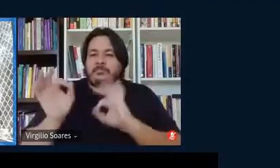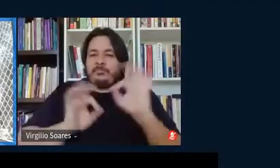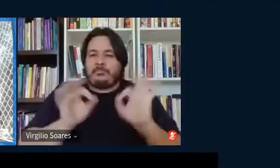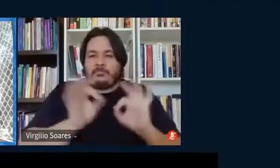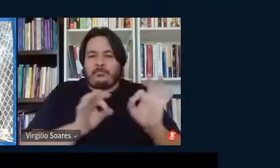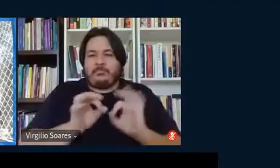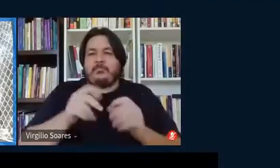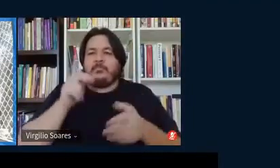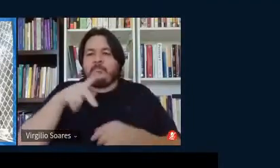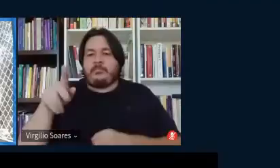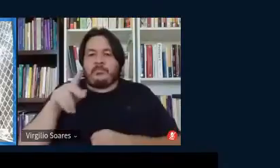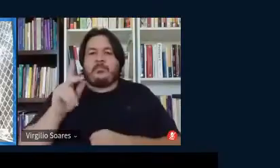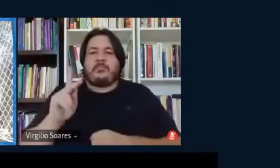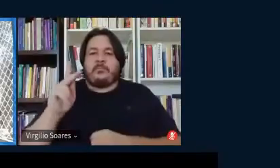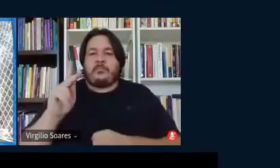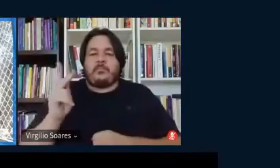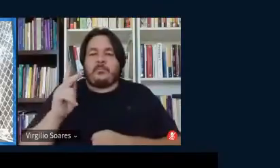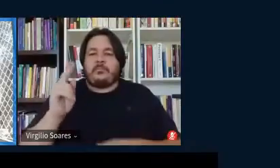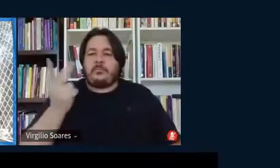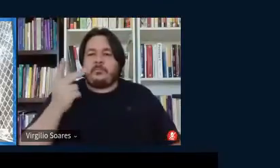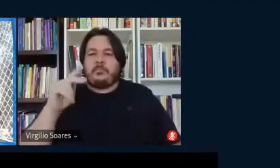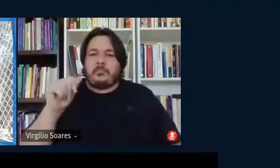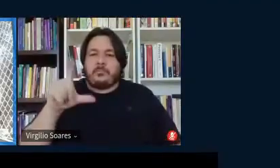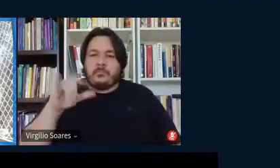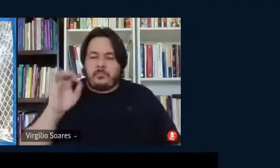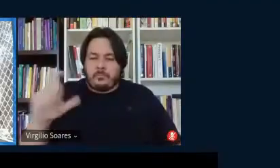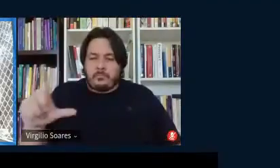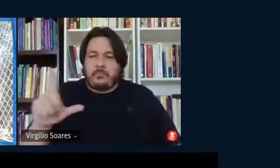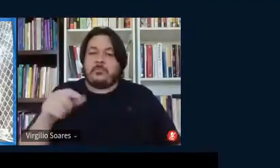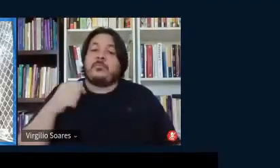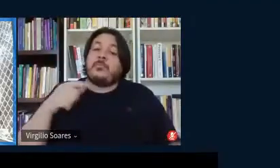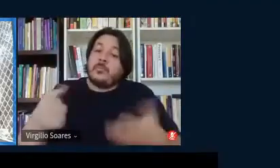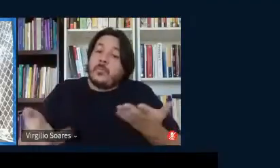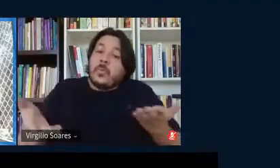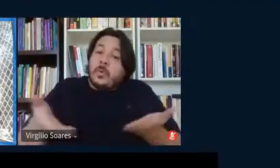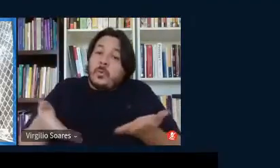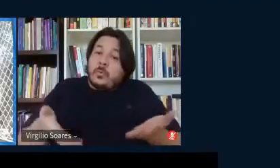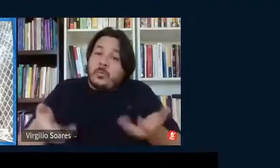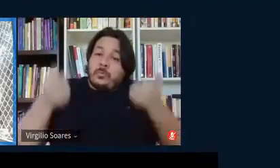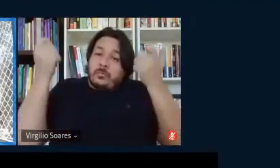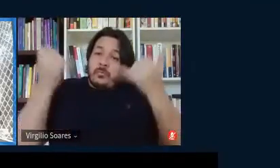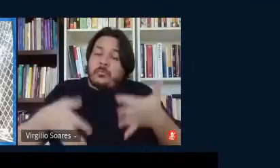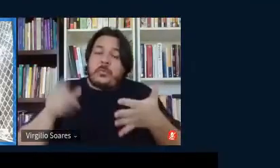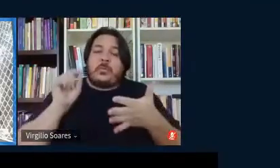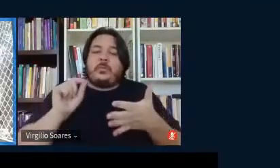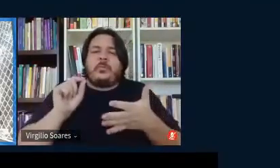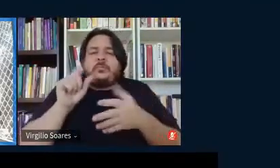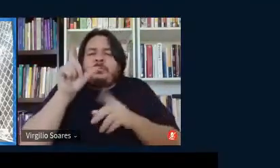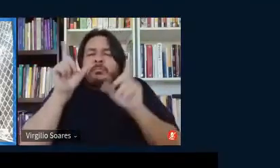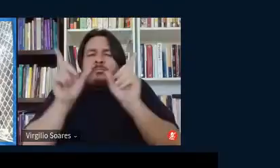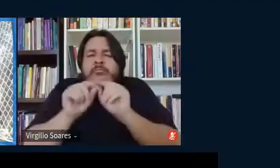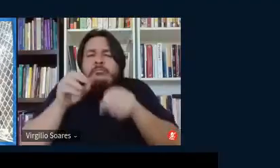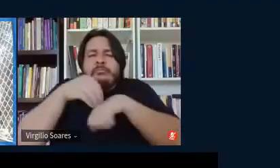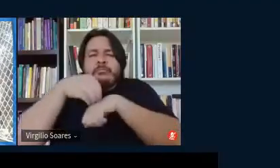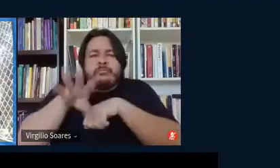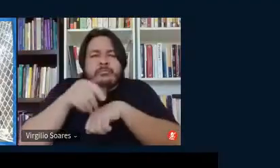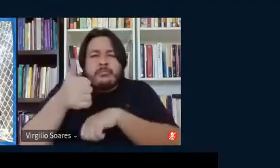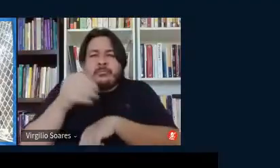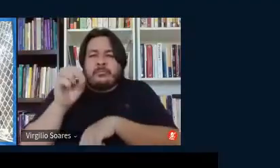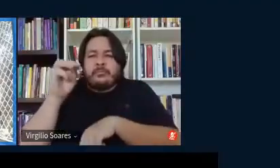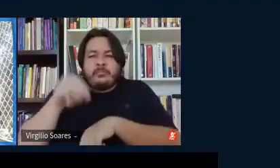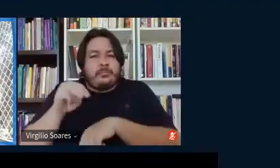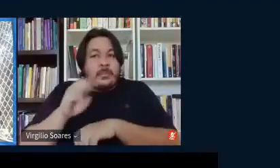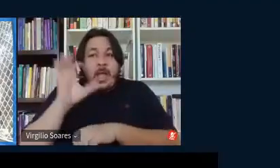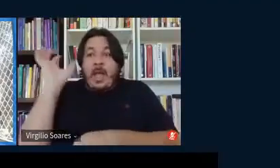Calil. Então, o que a gente vai falar hoje é um pequeno recado, né, em 10 minutos, de fato é uma